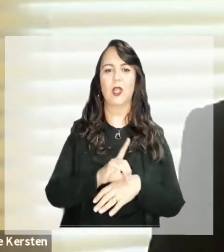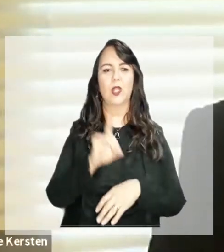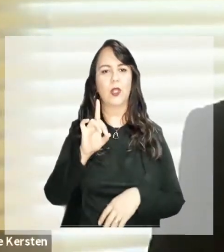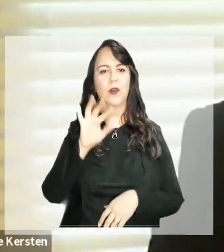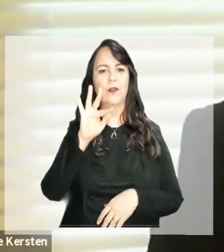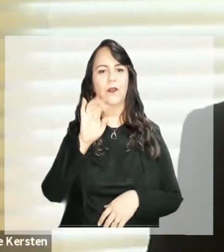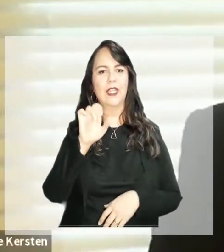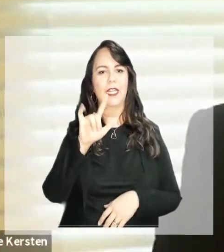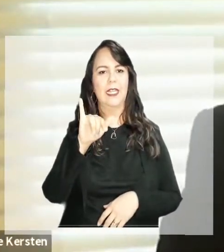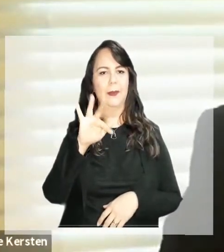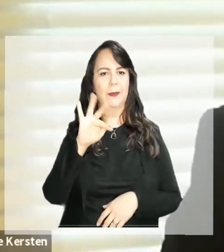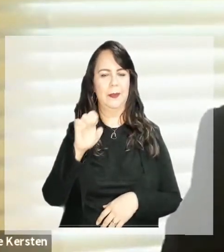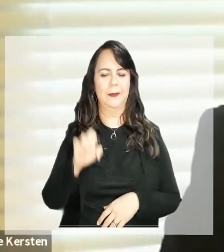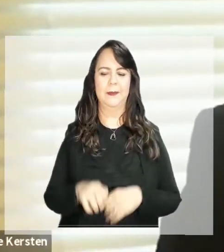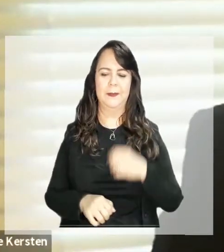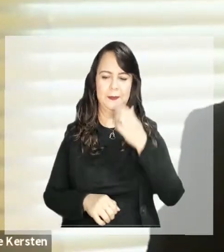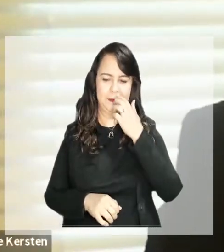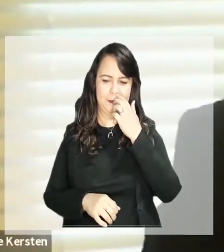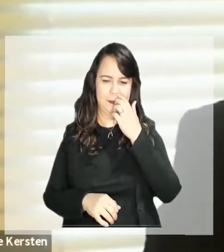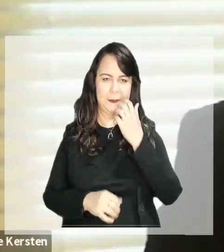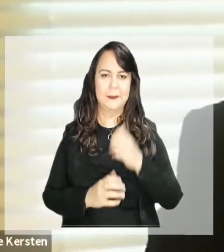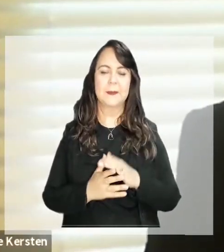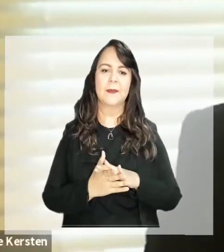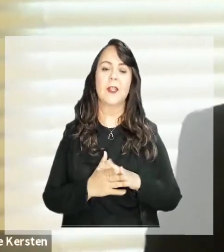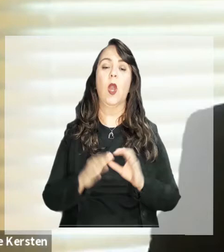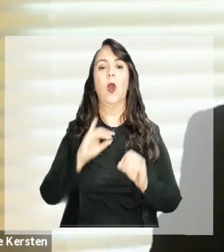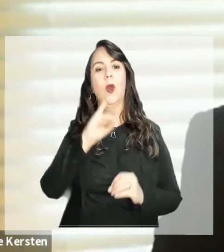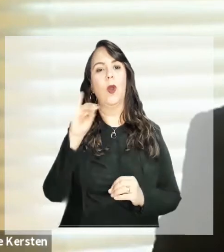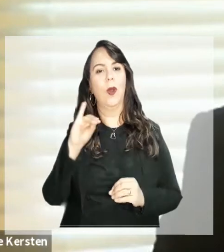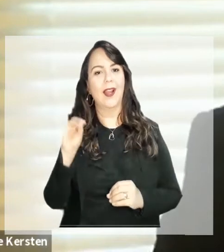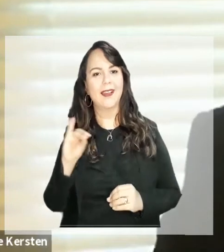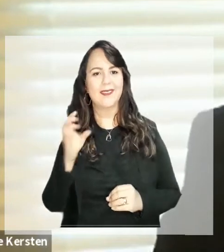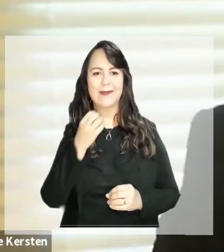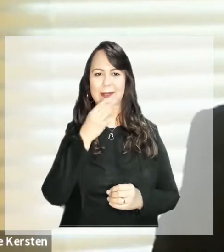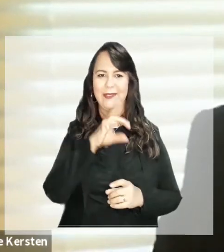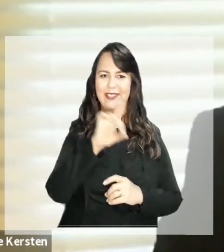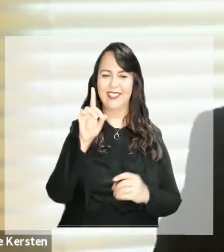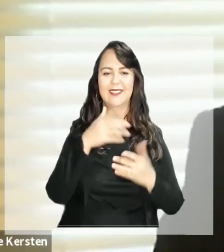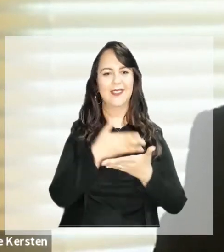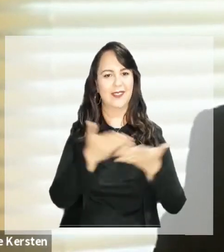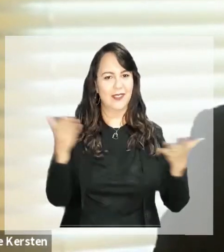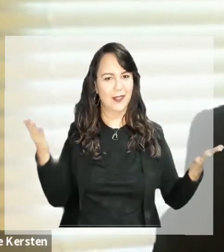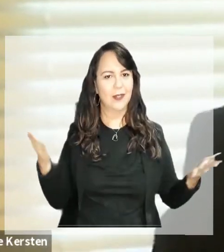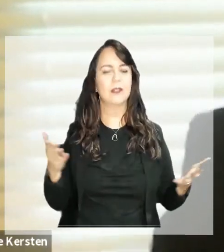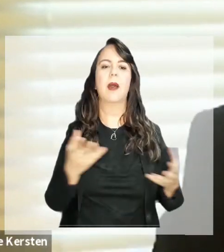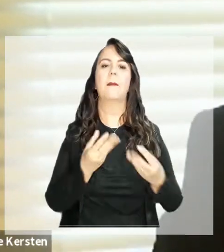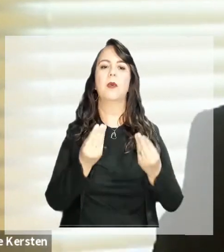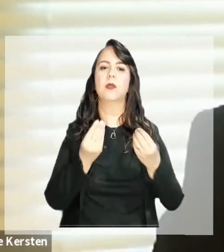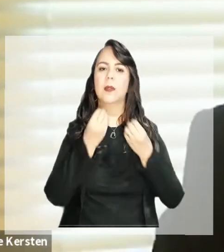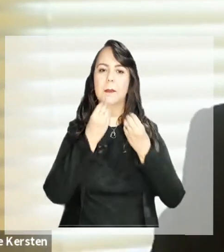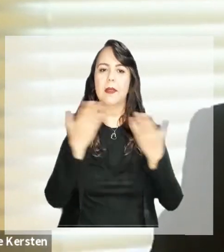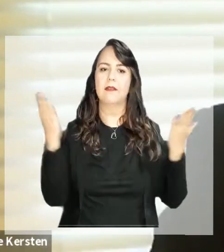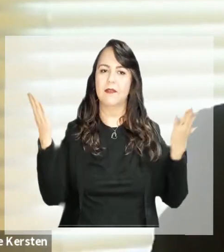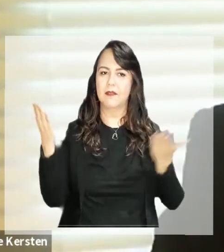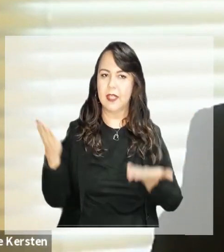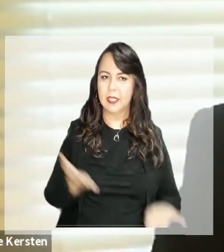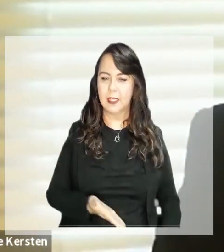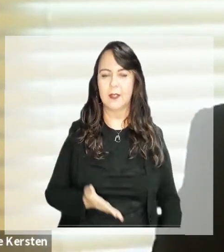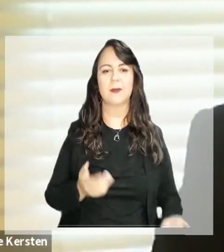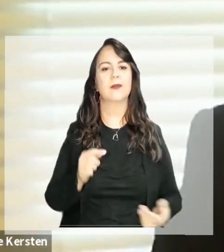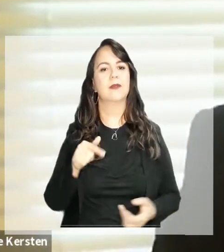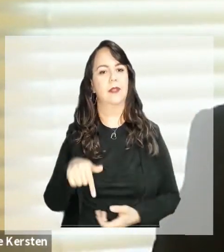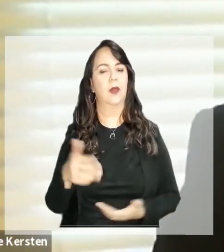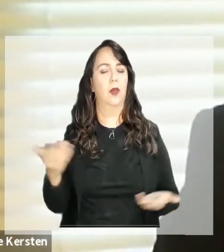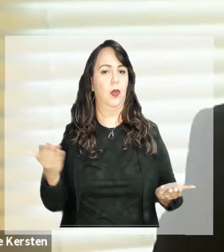Olá, bom dia a todos, sejam muito bem-vindos a este segundo painel. Eu gostaria inicialmente de fazer